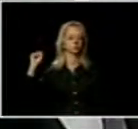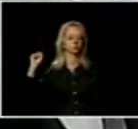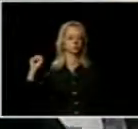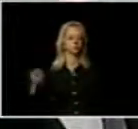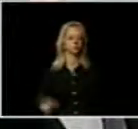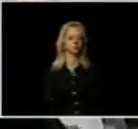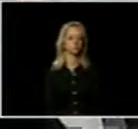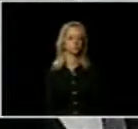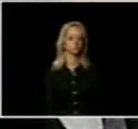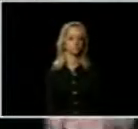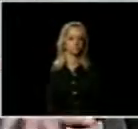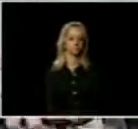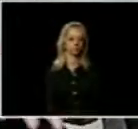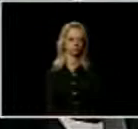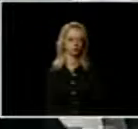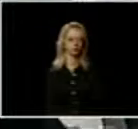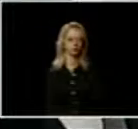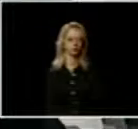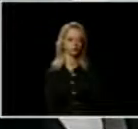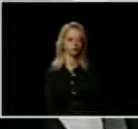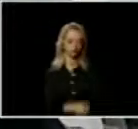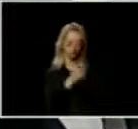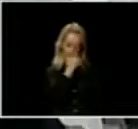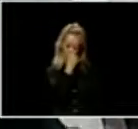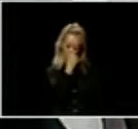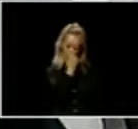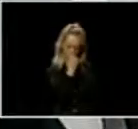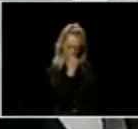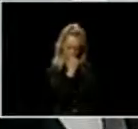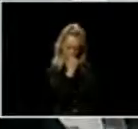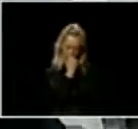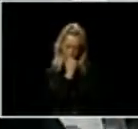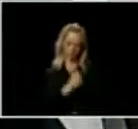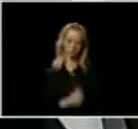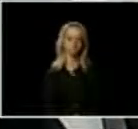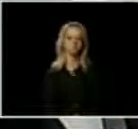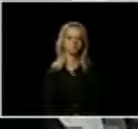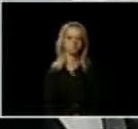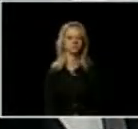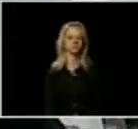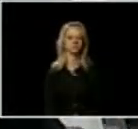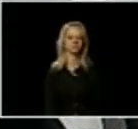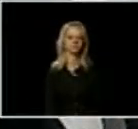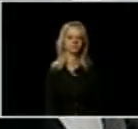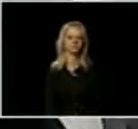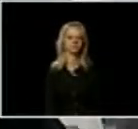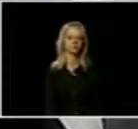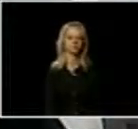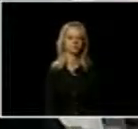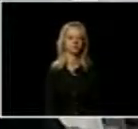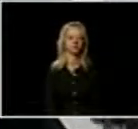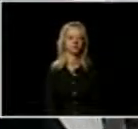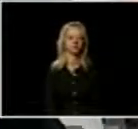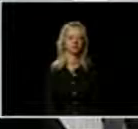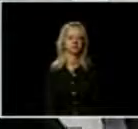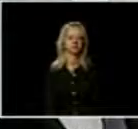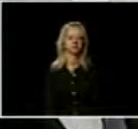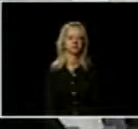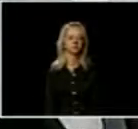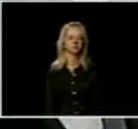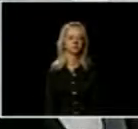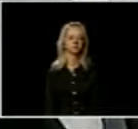Então, nós temos raízes aqui na nossa cidade e quero preservar essas poucas raízes ainda que restam, preservar para o município de